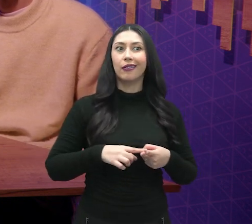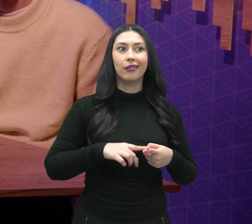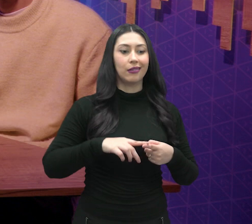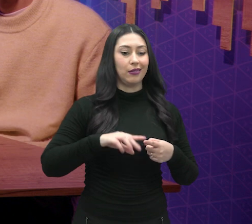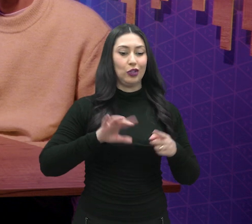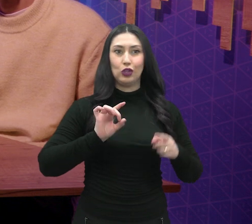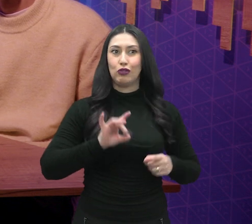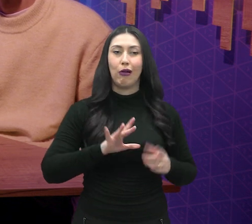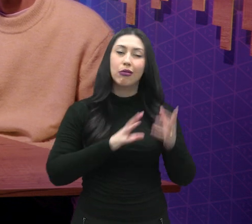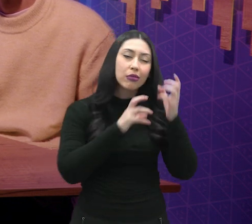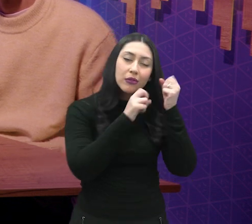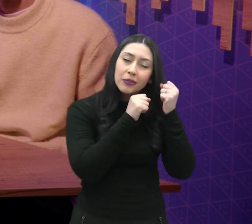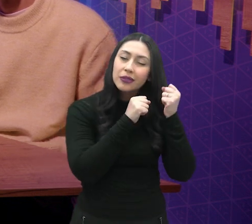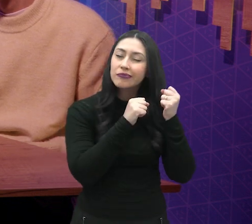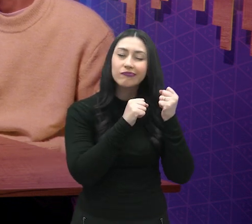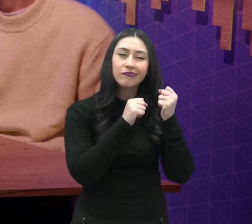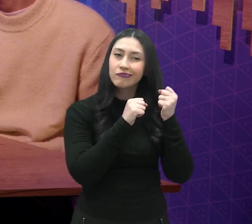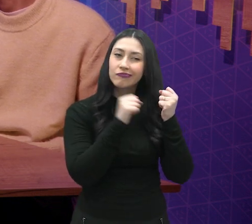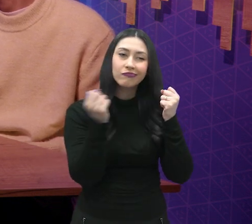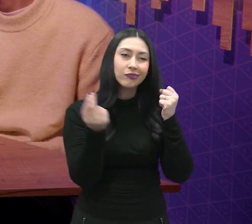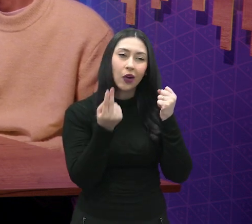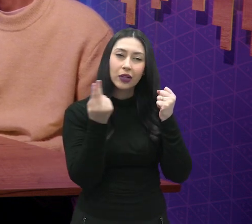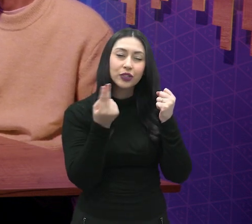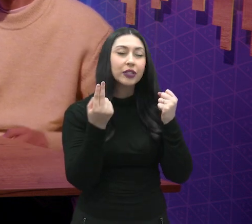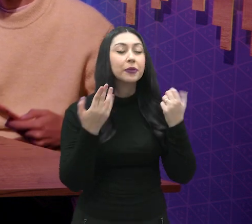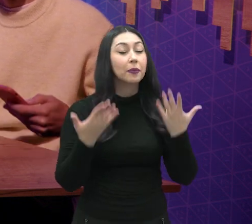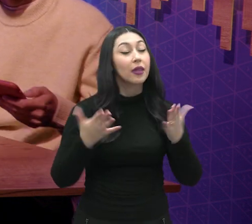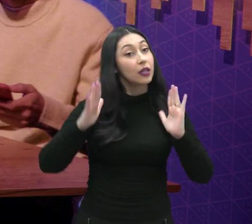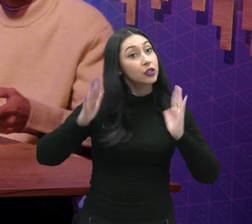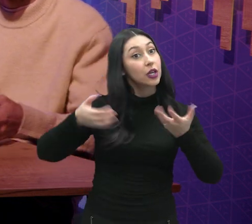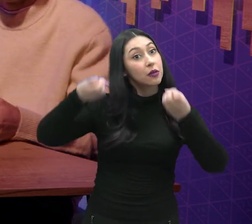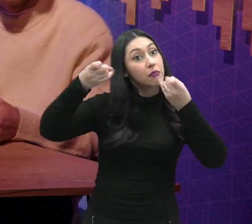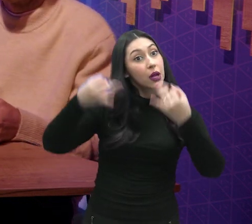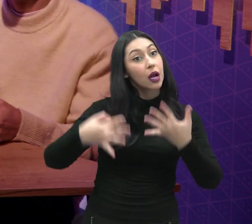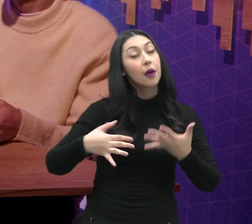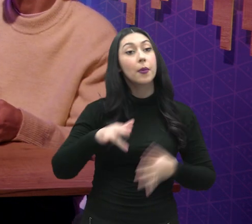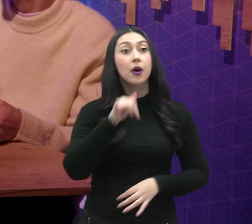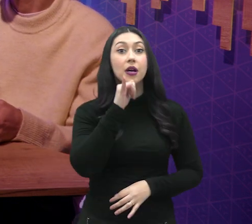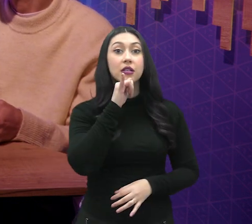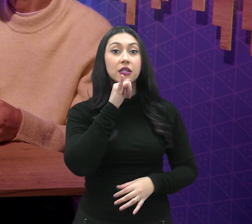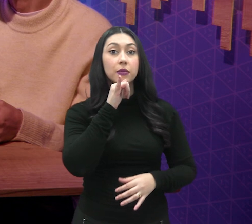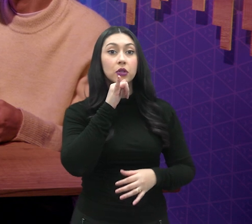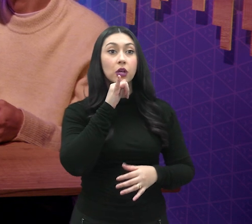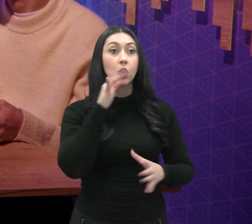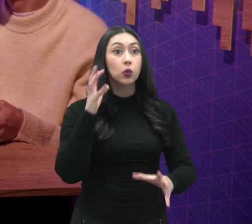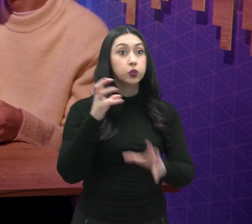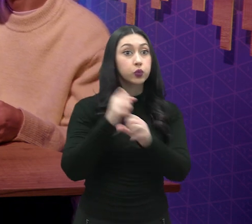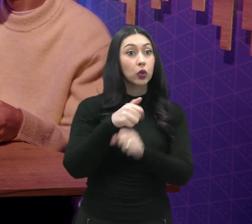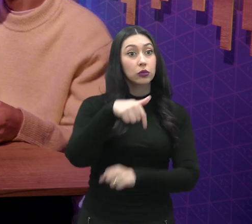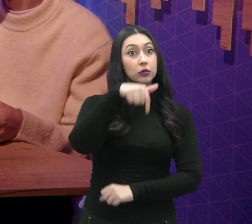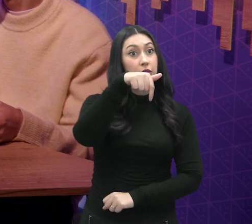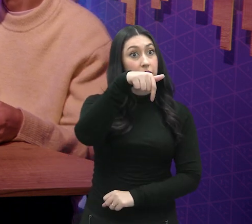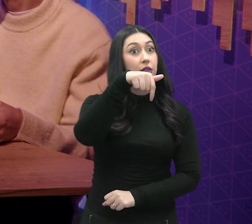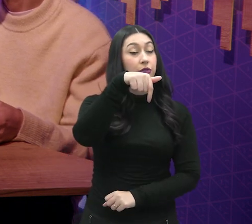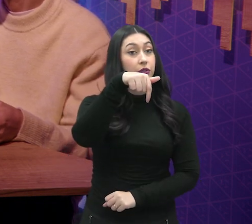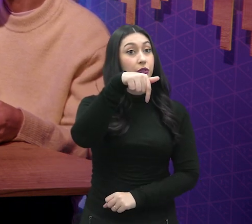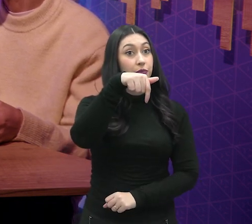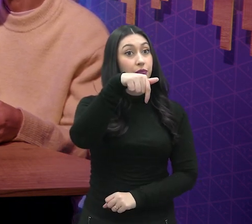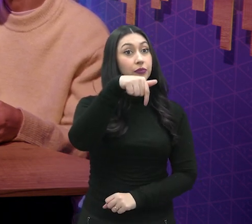porque descanso não é só dormir. E olha, no outro bloco a gente falou de alguns exemplos de descanso. Ao todo a gente